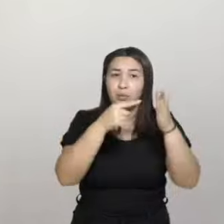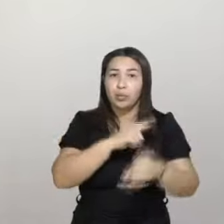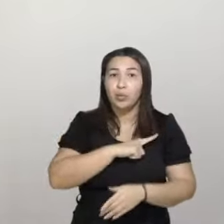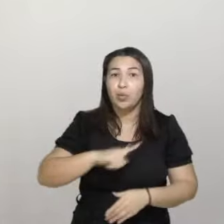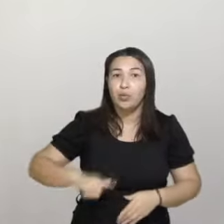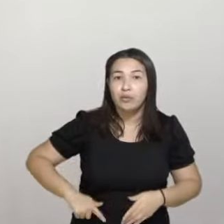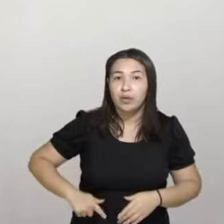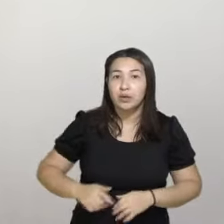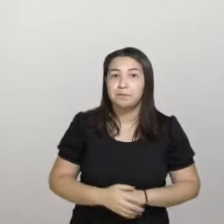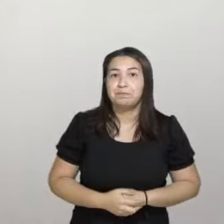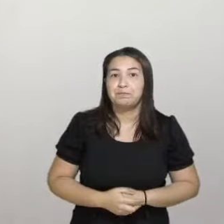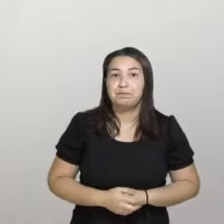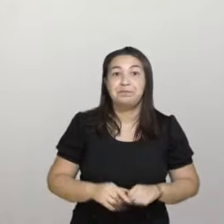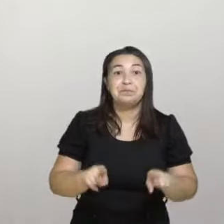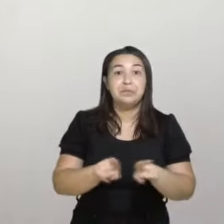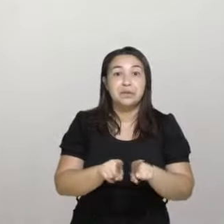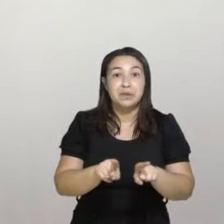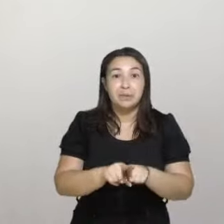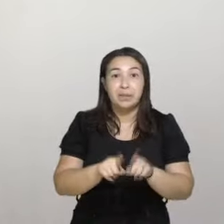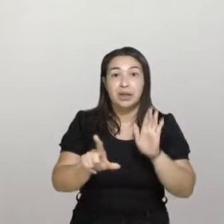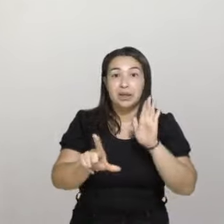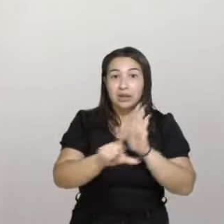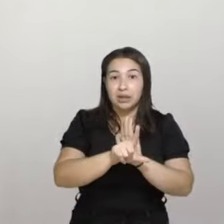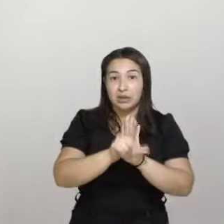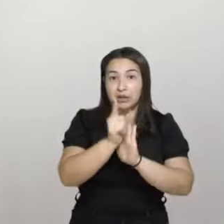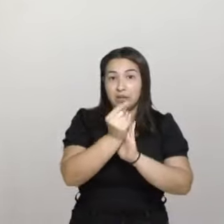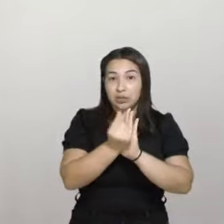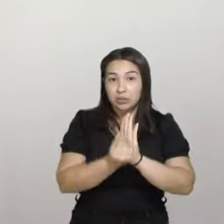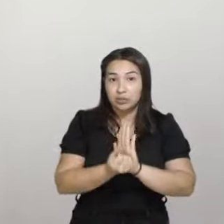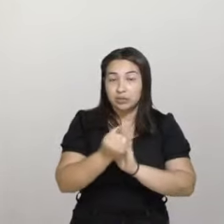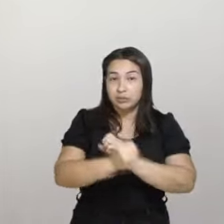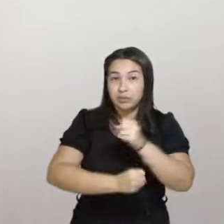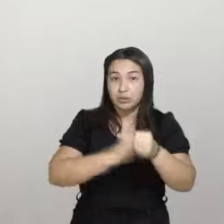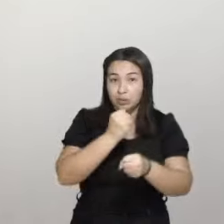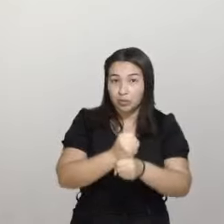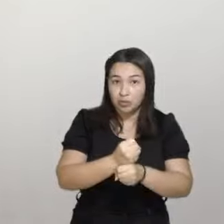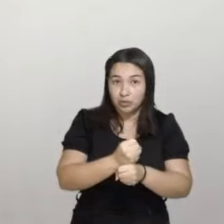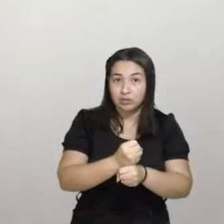Nós temos a lei orçamentária anual e